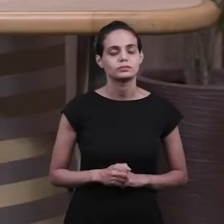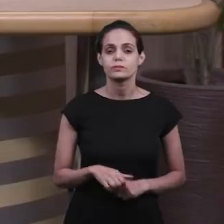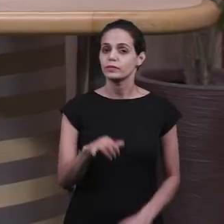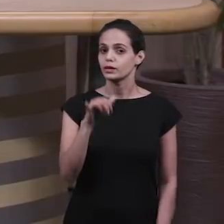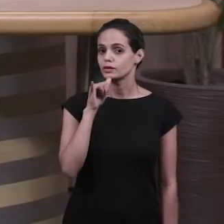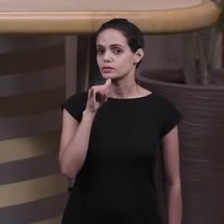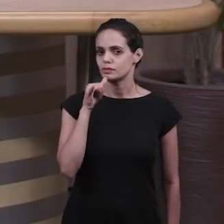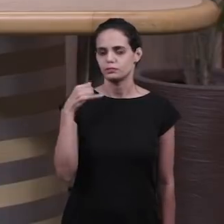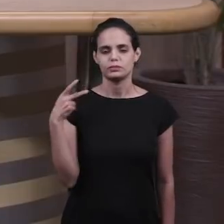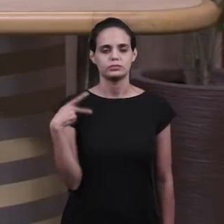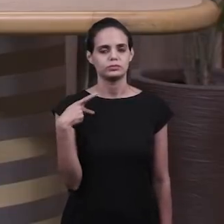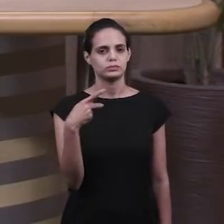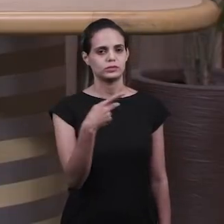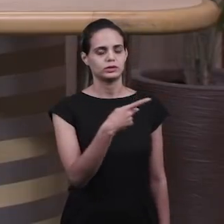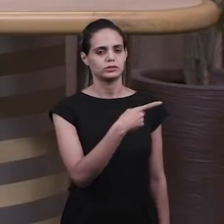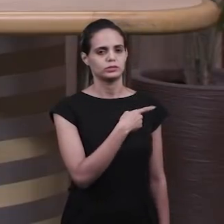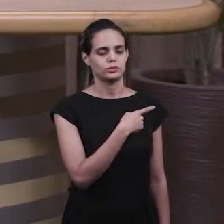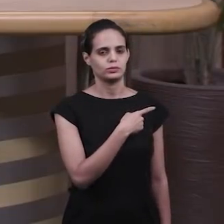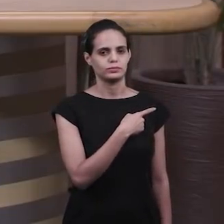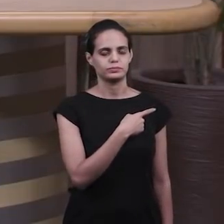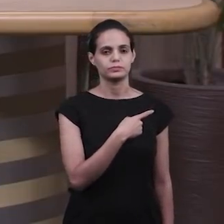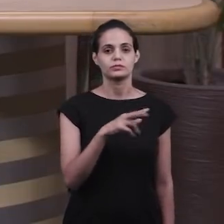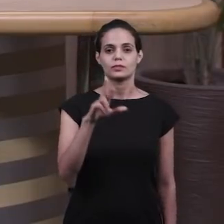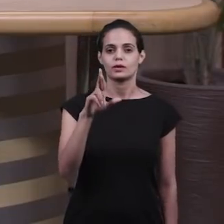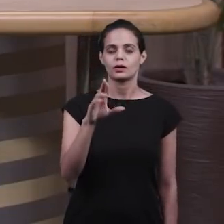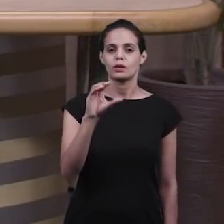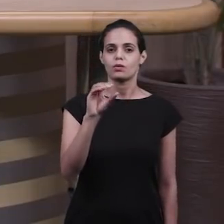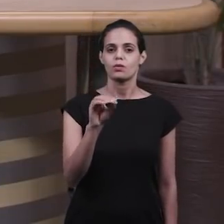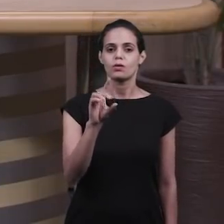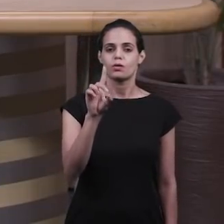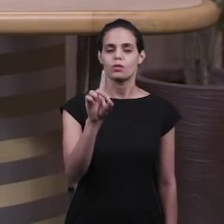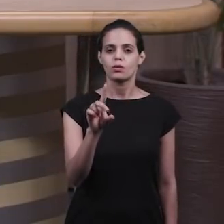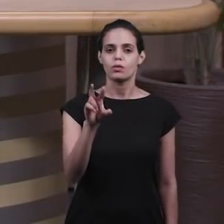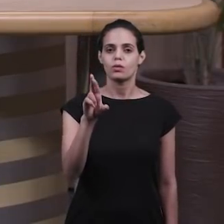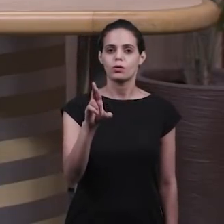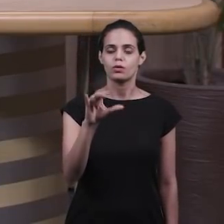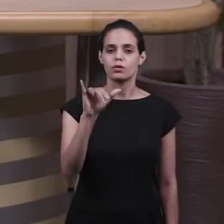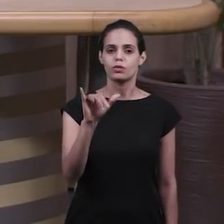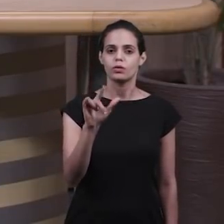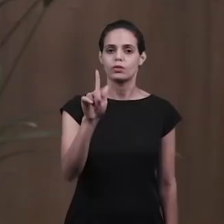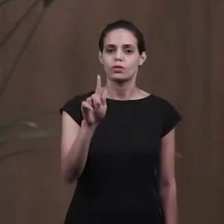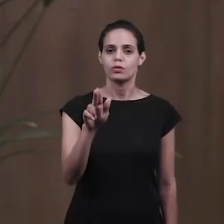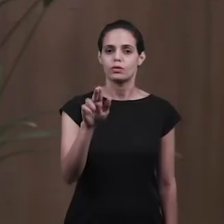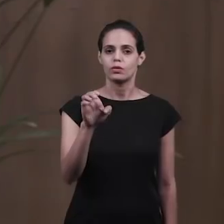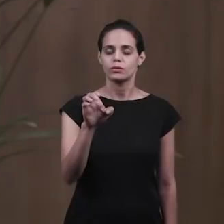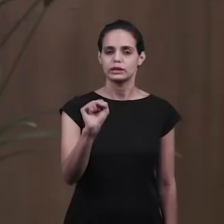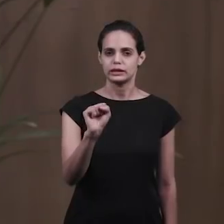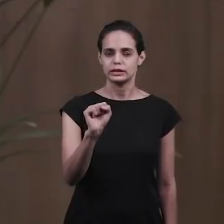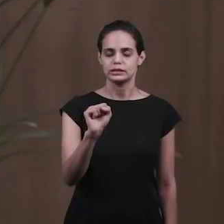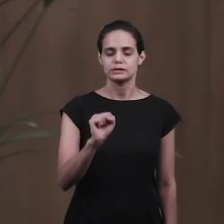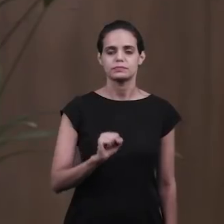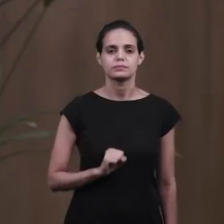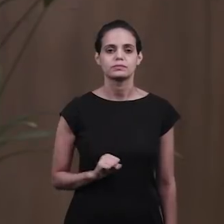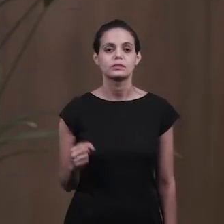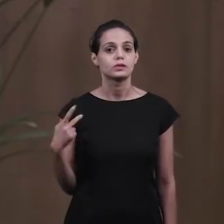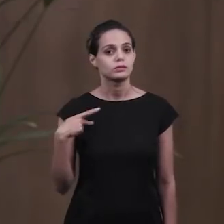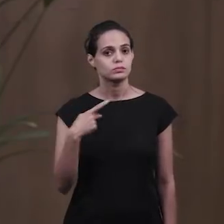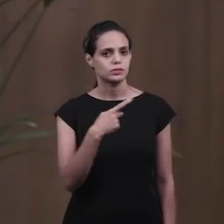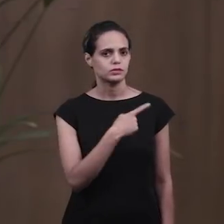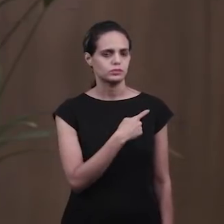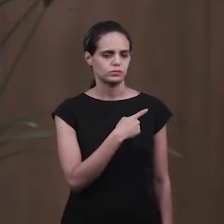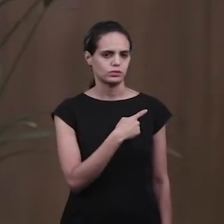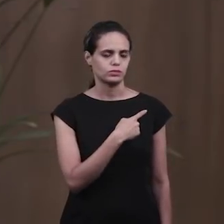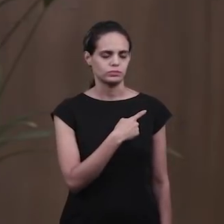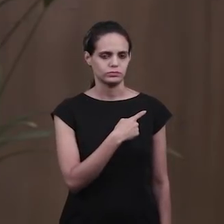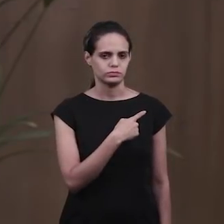de pastor, Mauro Rodrigues, que faleceu agora recentemente. Mauro era pastor, entendeu?